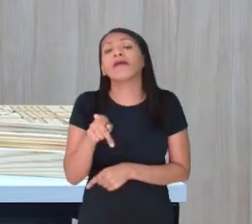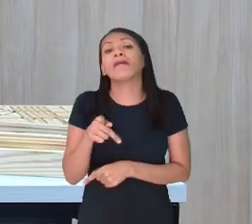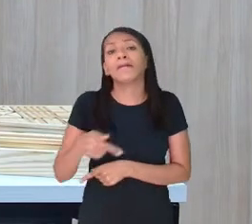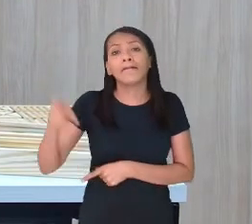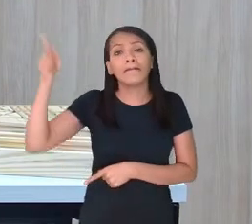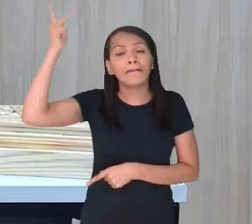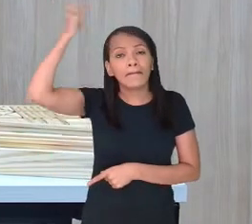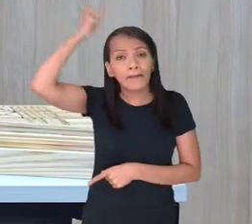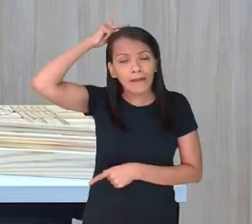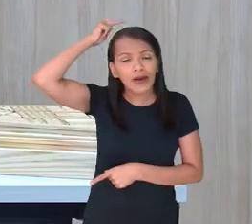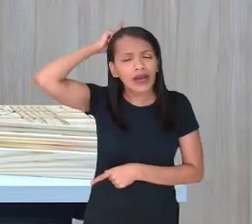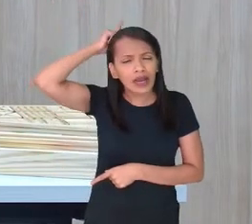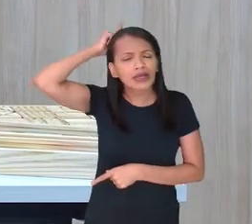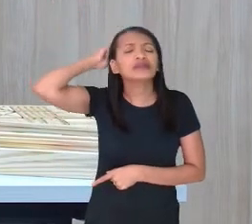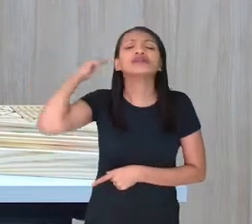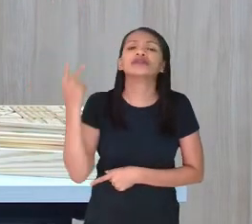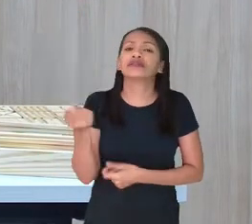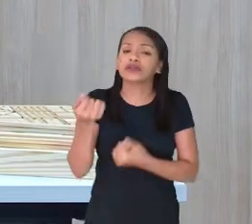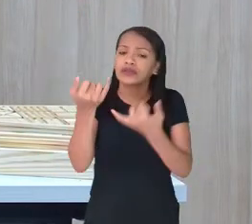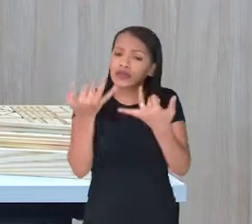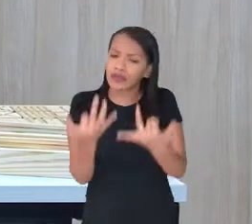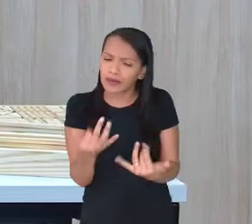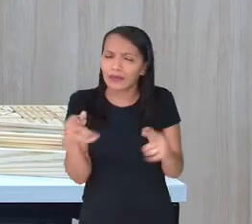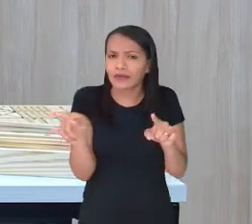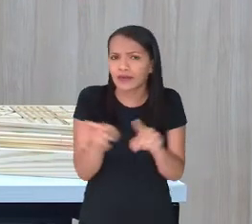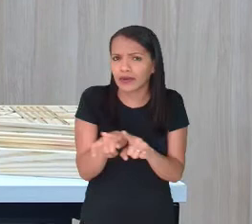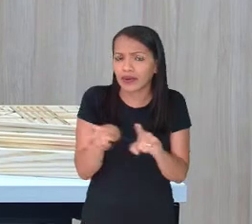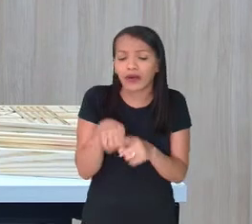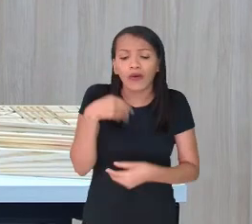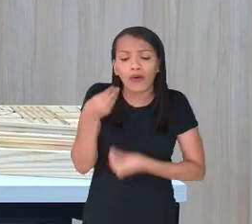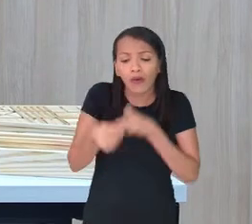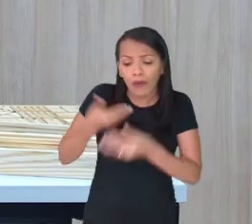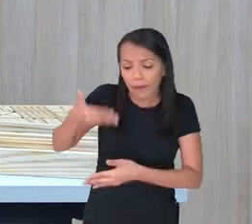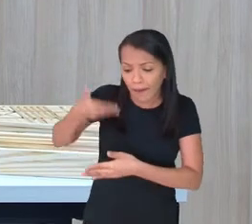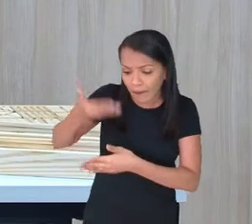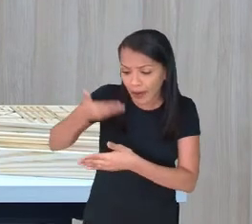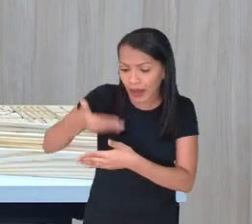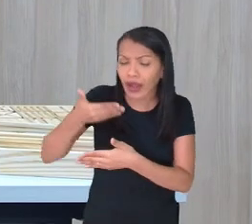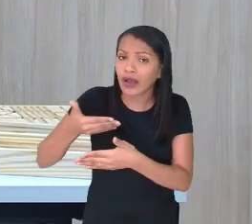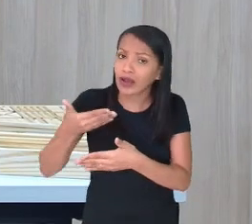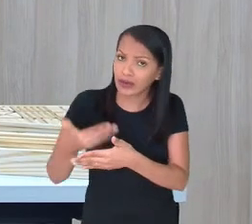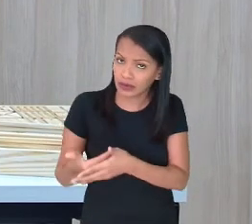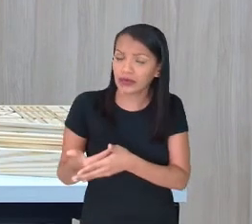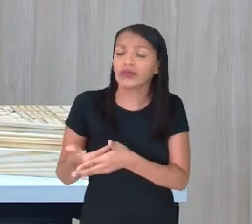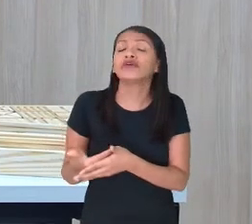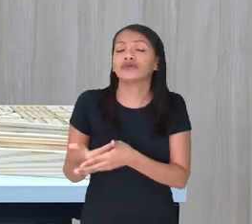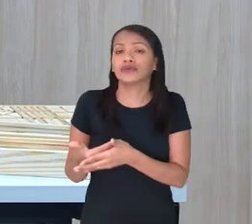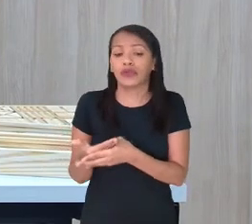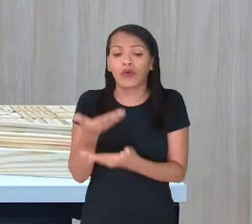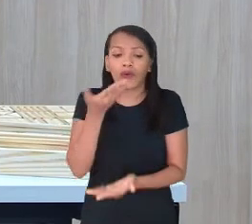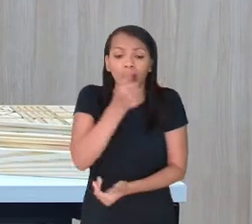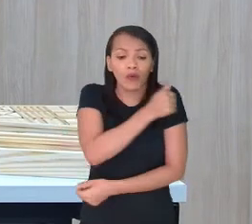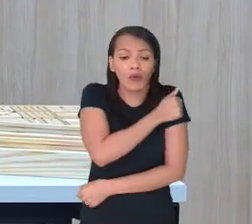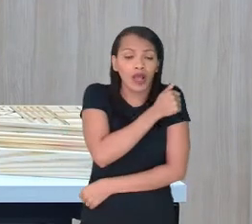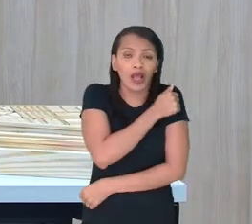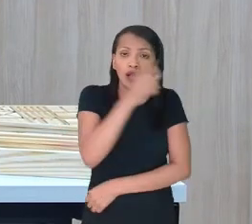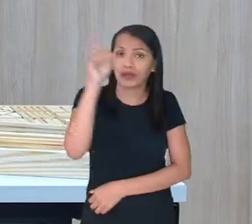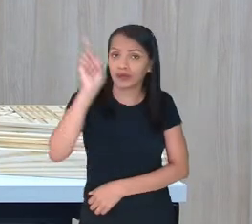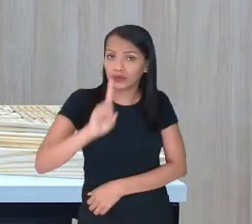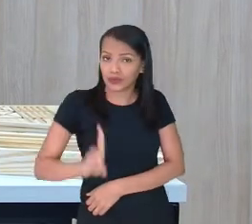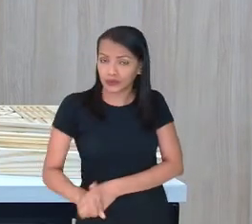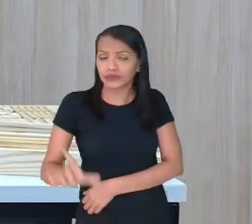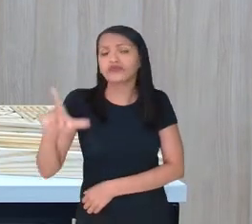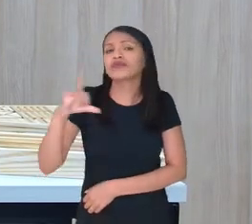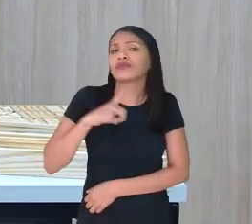temática só ligada, só falando sobre esse processo de cognição dos estudantes com deficiência. Lá